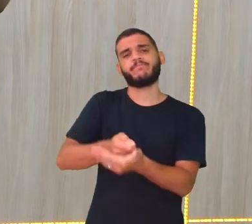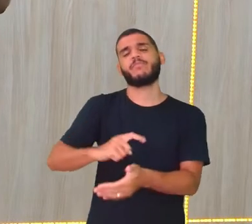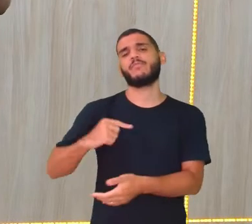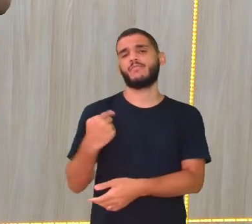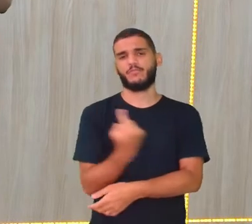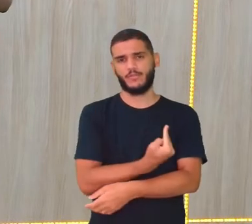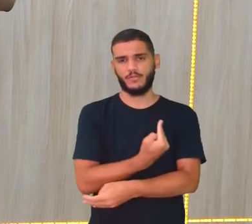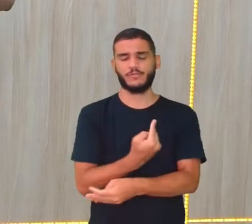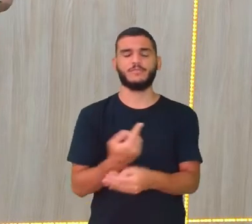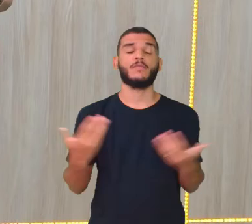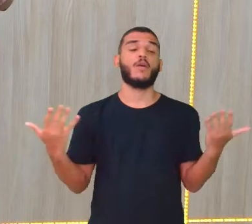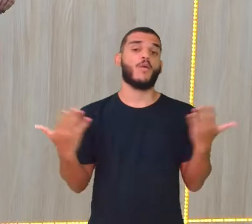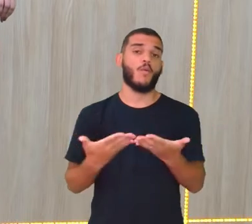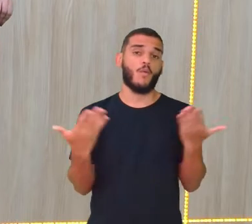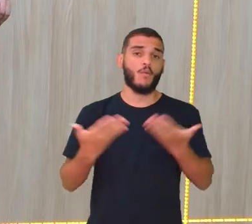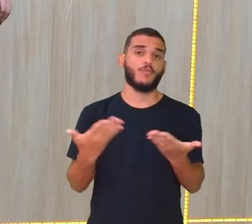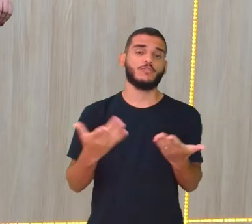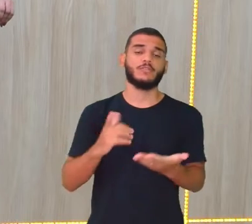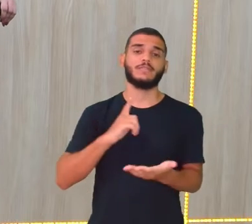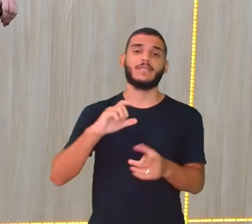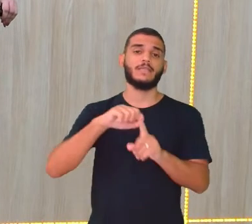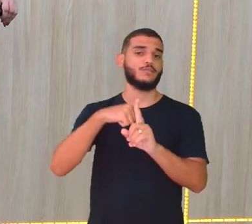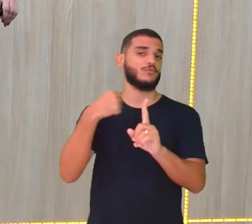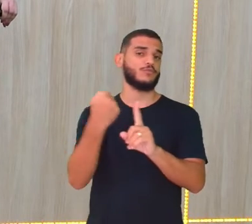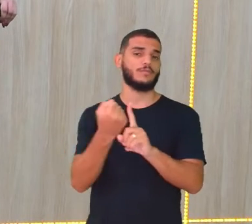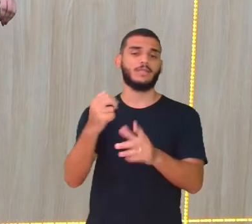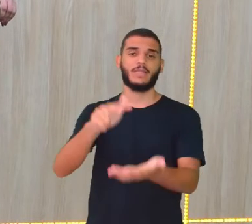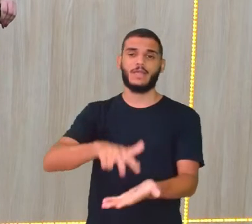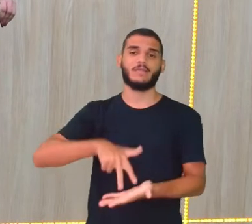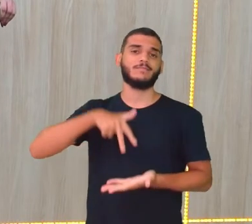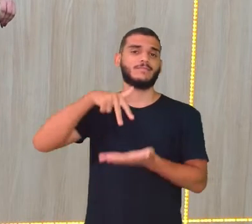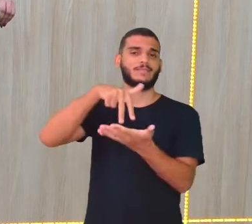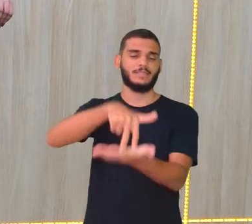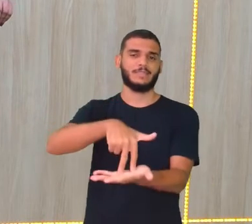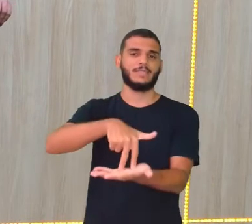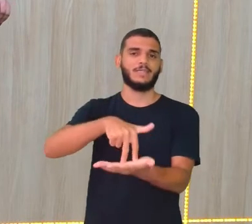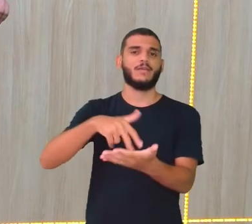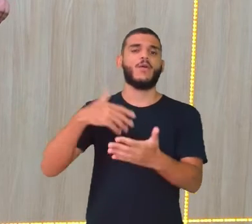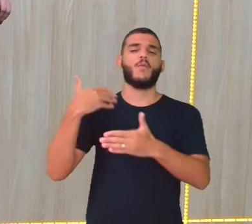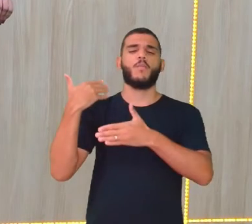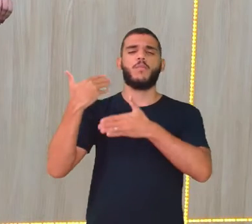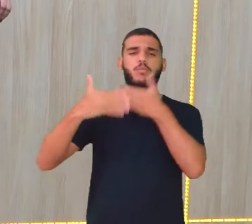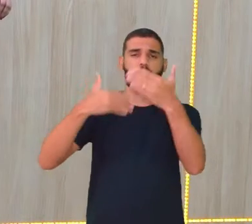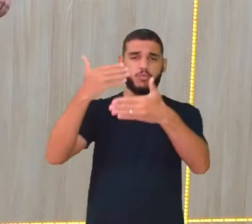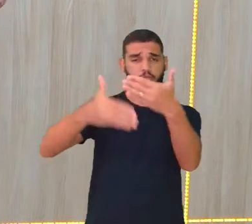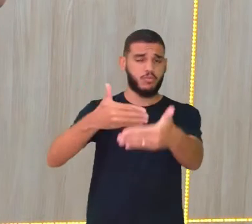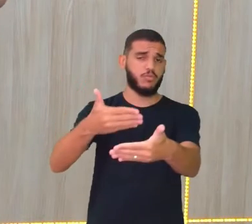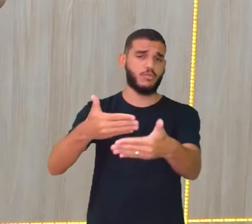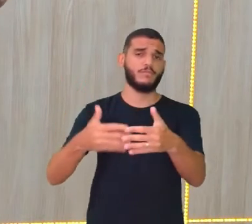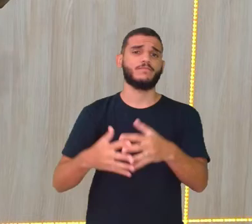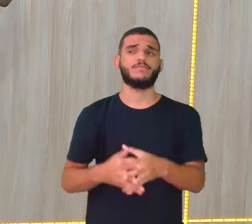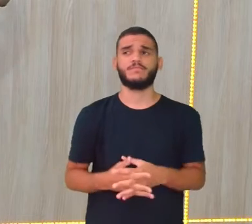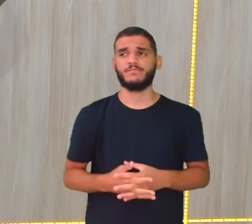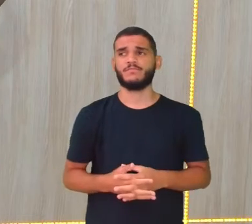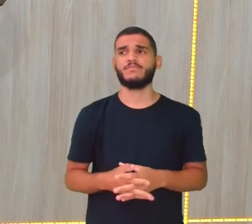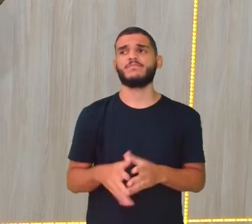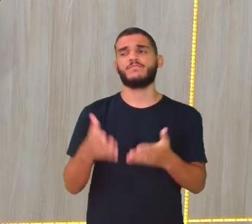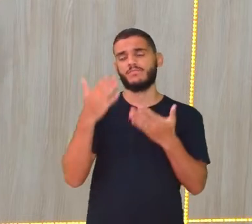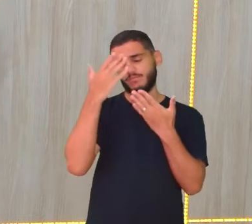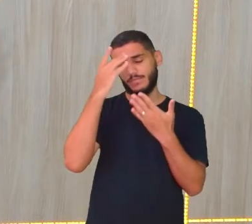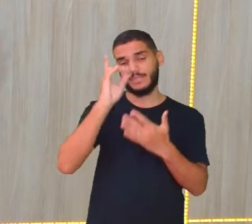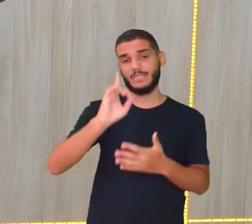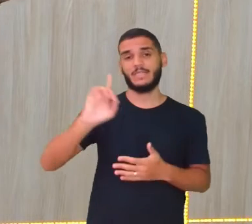para que hoje a gente esteja nessa sociedade como está hoje, né? Muito mais evoluída, Graças a Deus, mas ainda